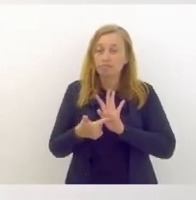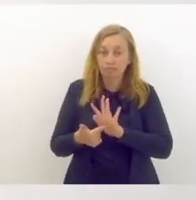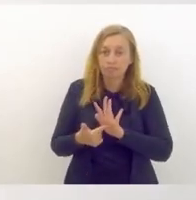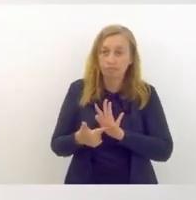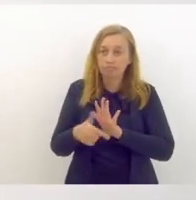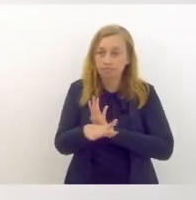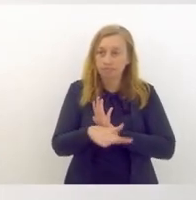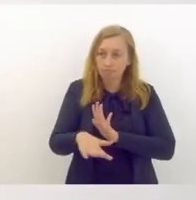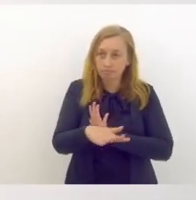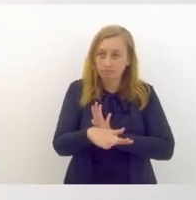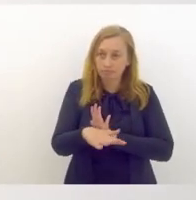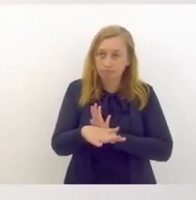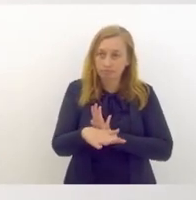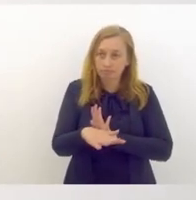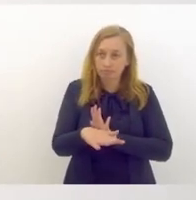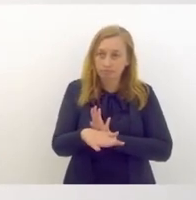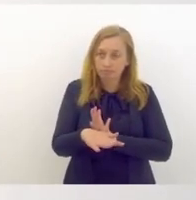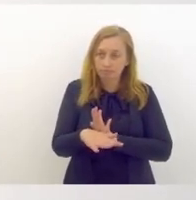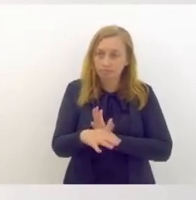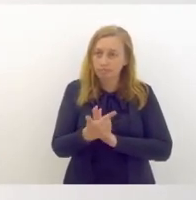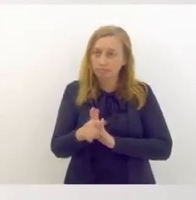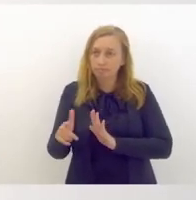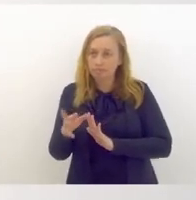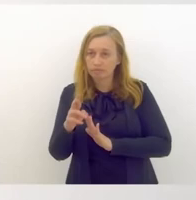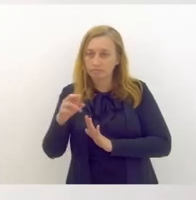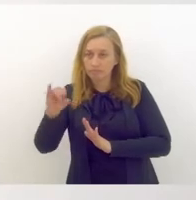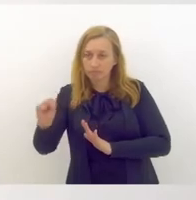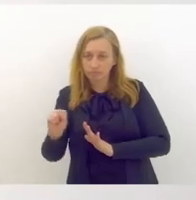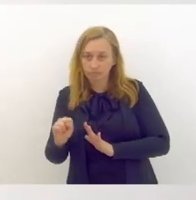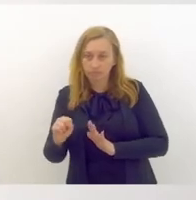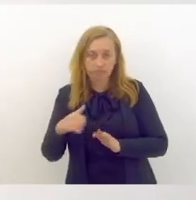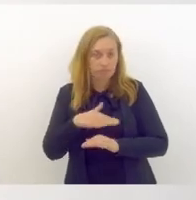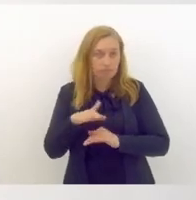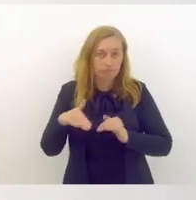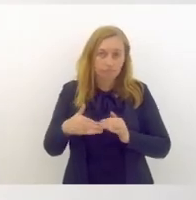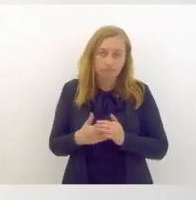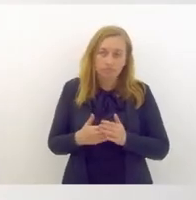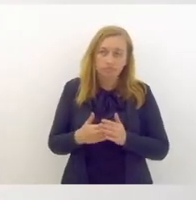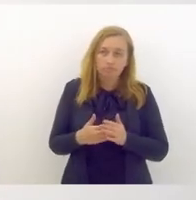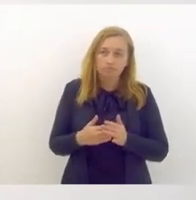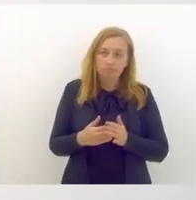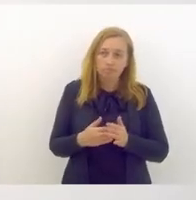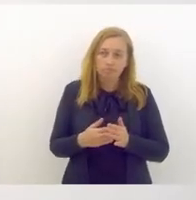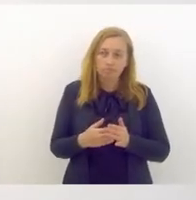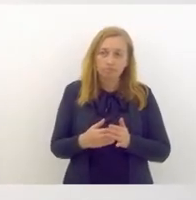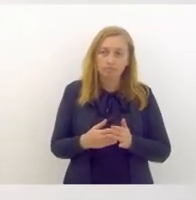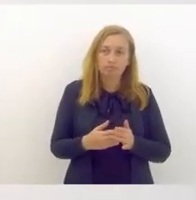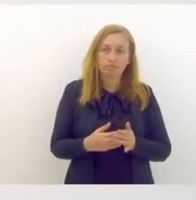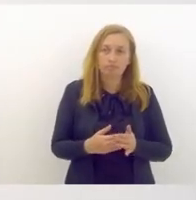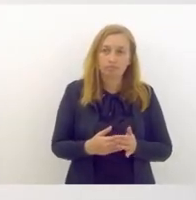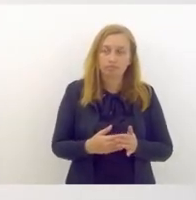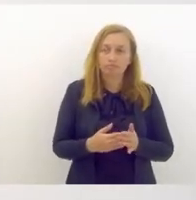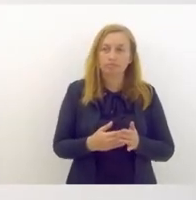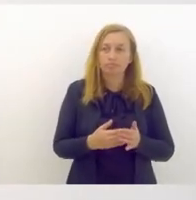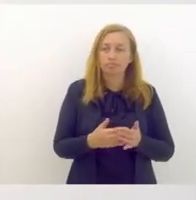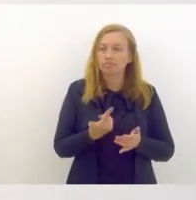essas áreas, se deixasse ser Refis, eram todas áreas de faixa marginal de proteção que competem ao INEA estabelecer quais